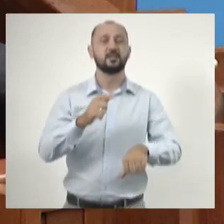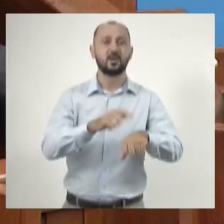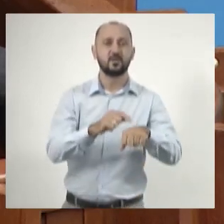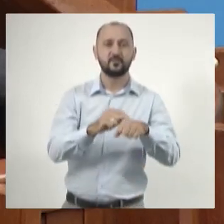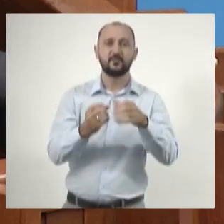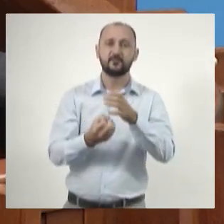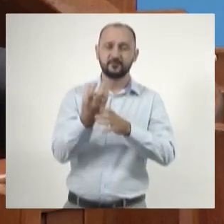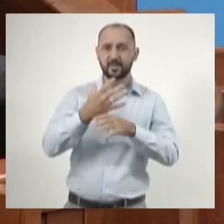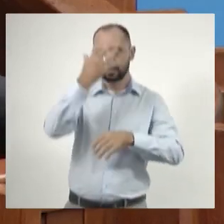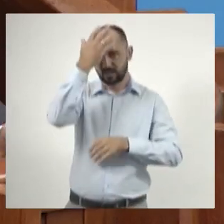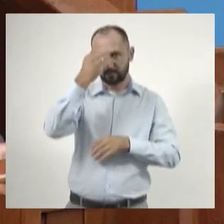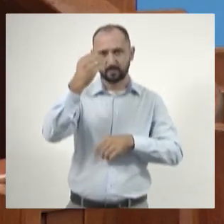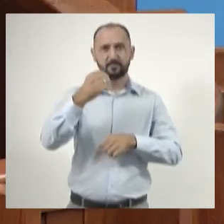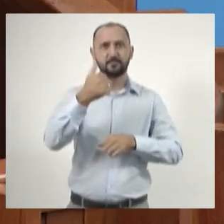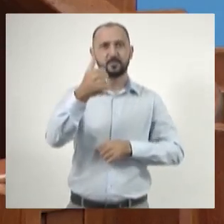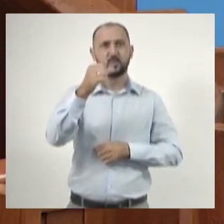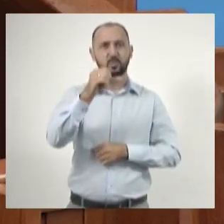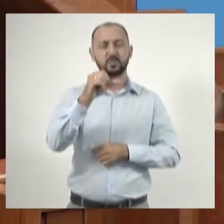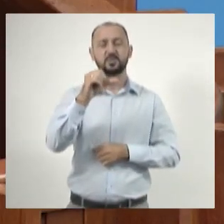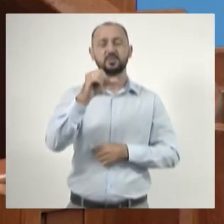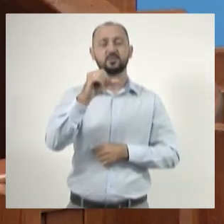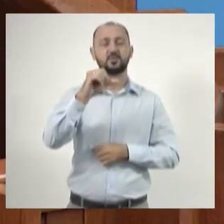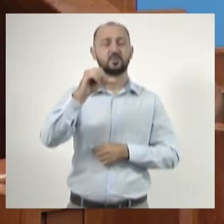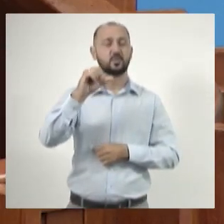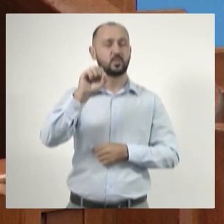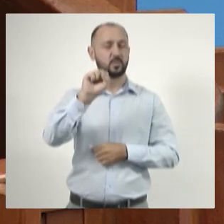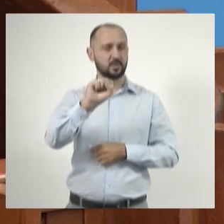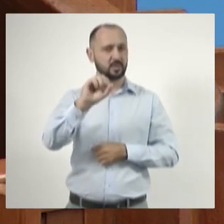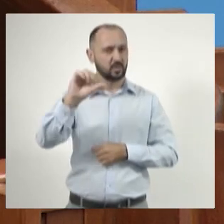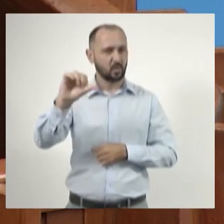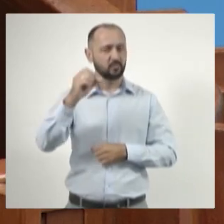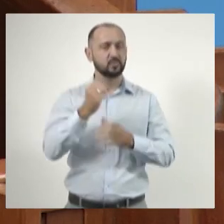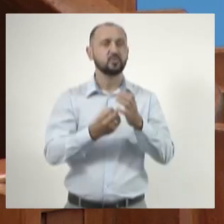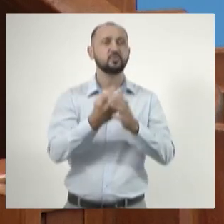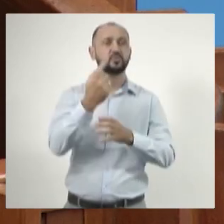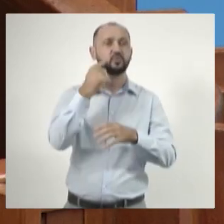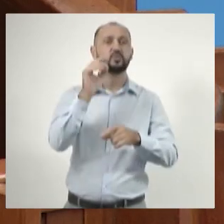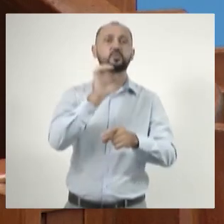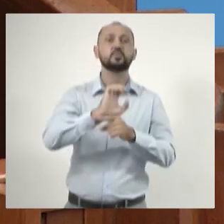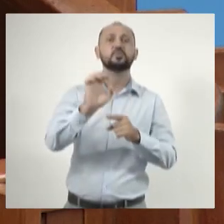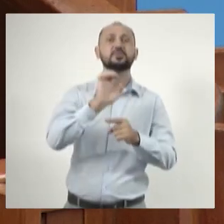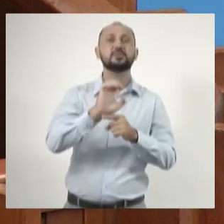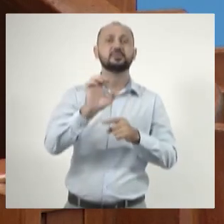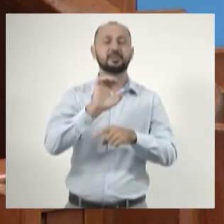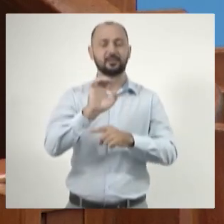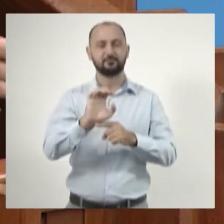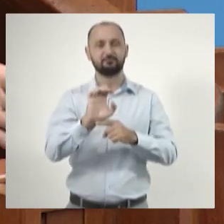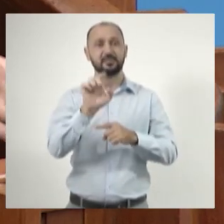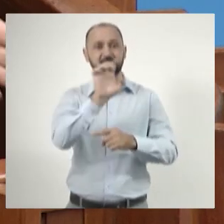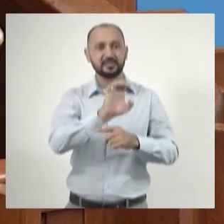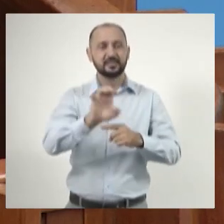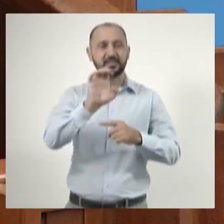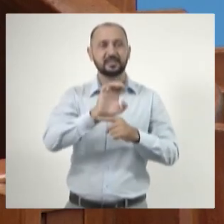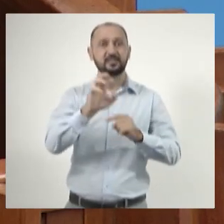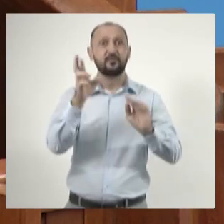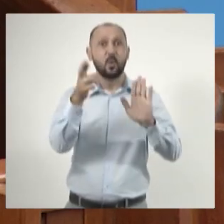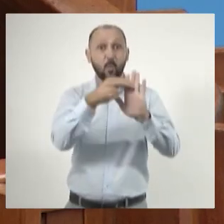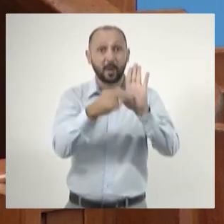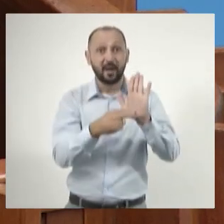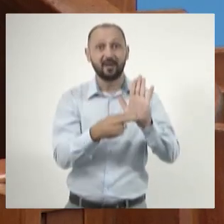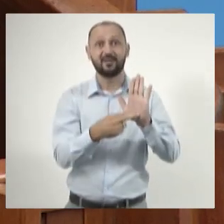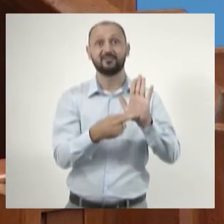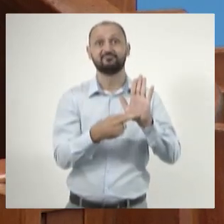proclamada a República em 1889, criou-se um Estado, e esse Estado teve uma